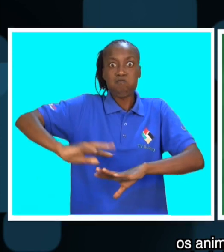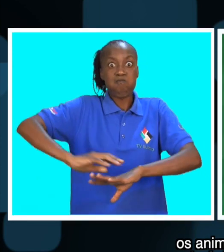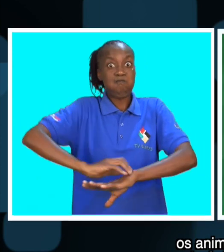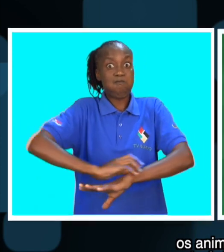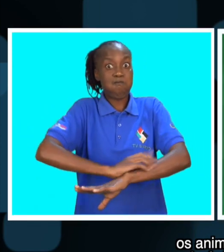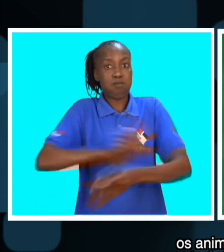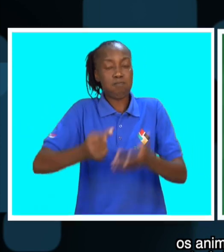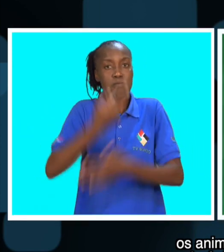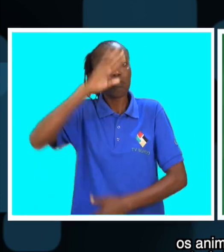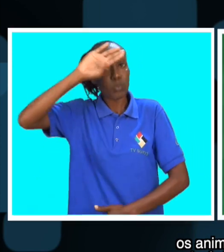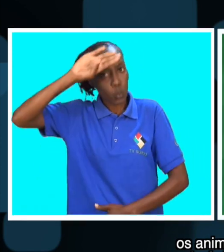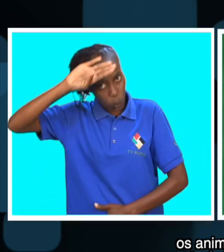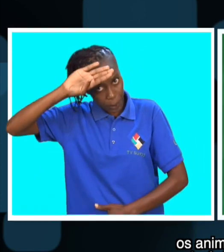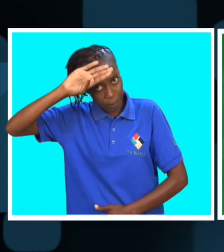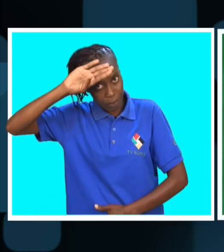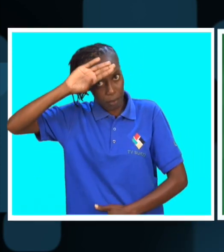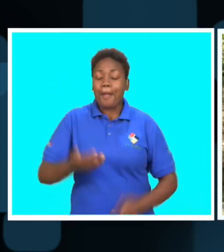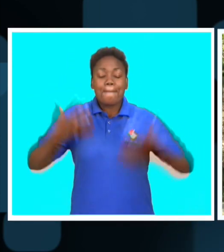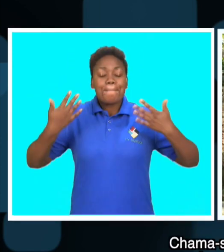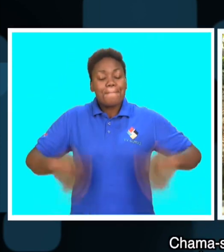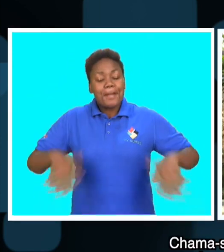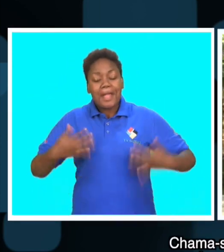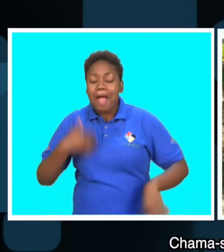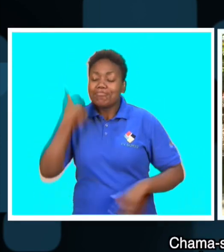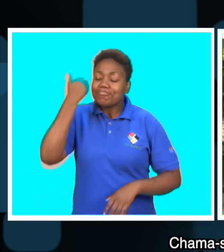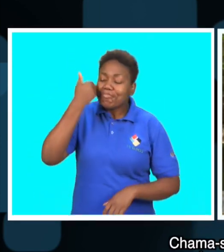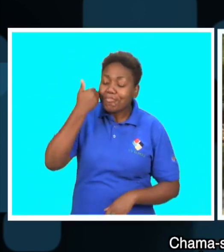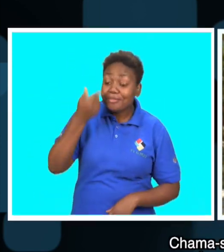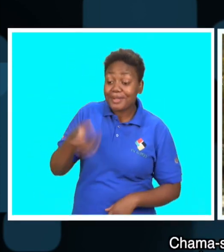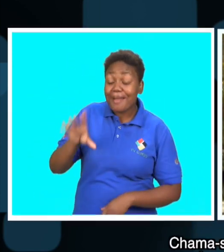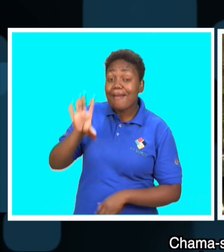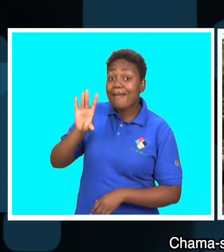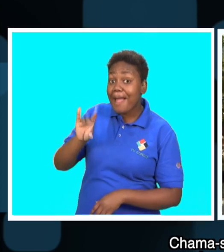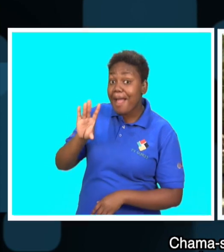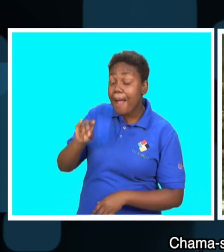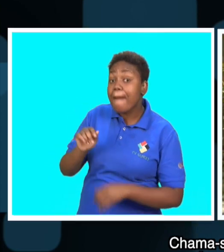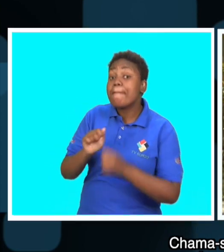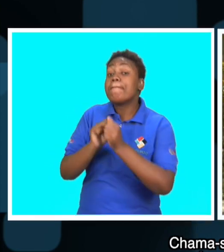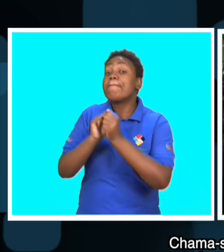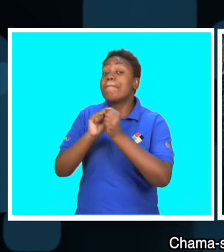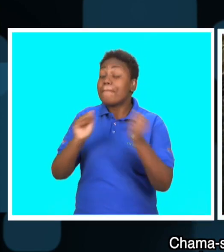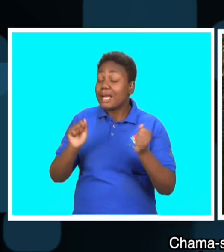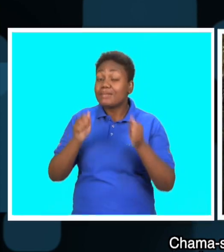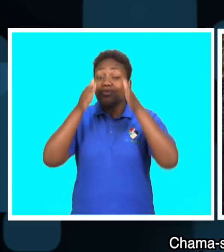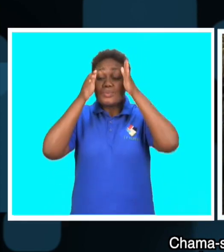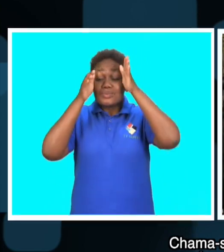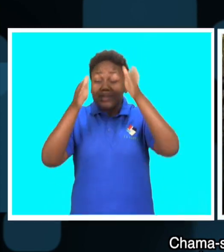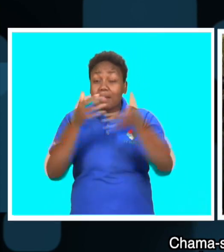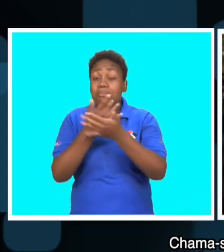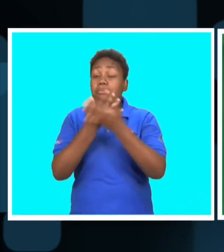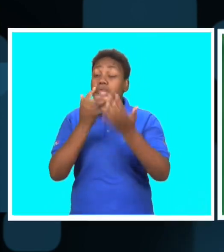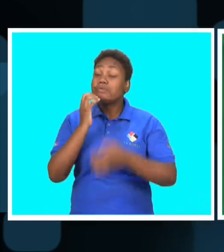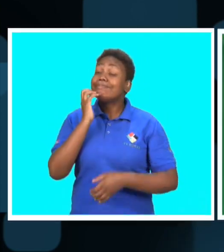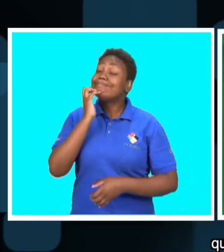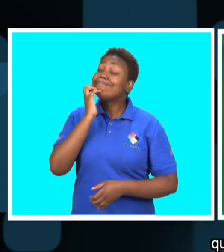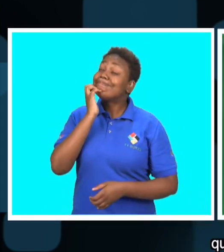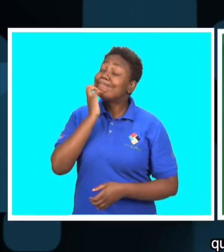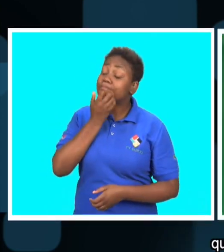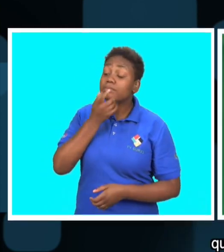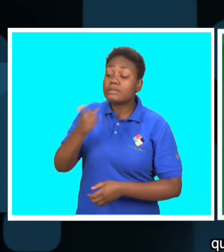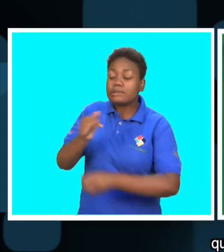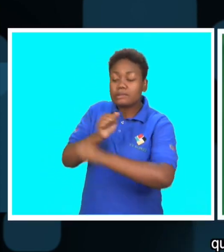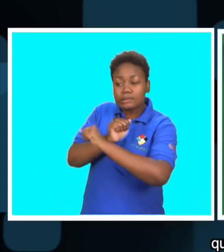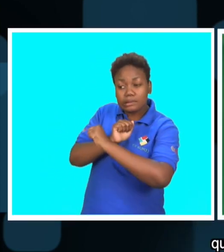poderá desenvolver a doença. Chama-se a atenção para se tomar mais cuidado com crianças que